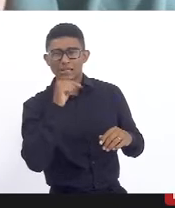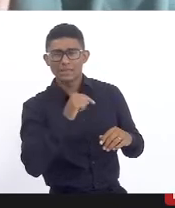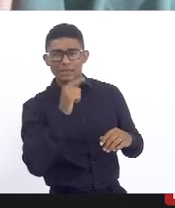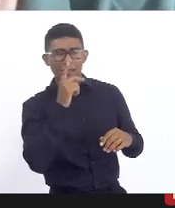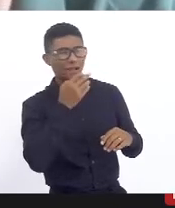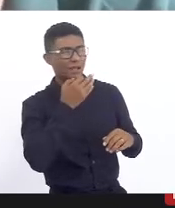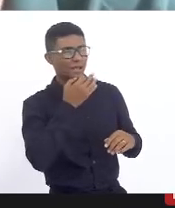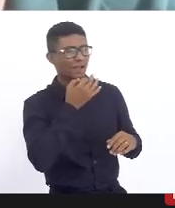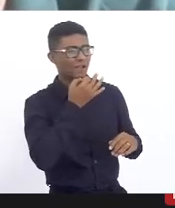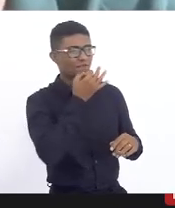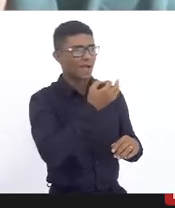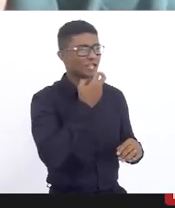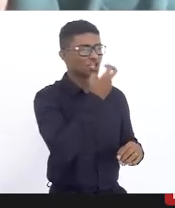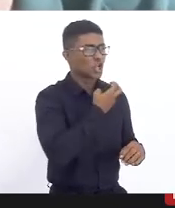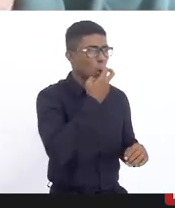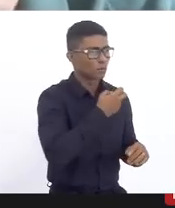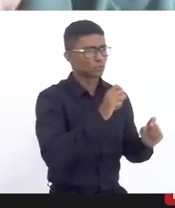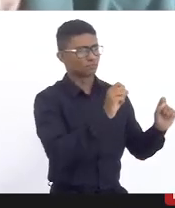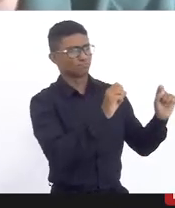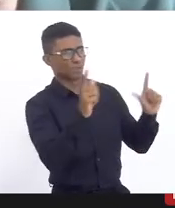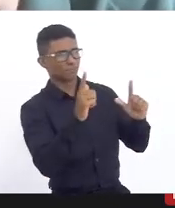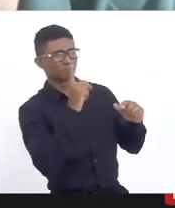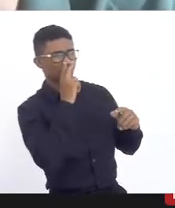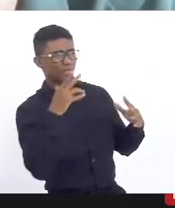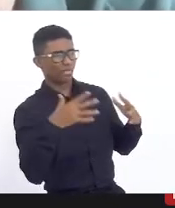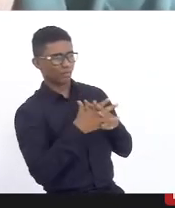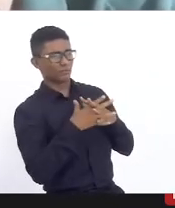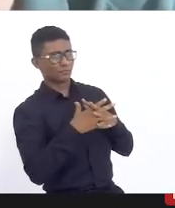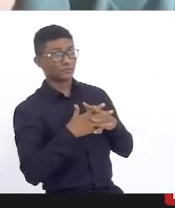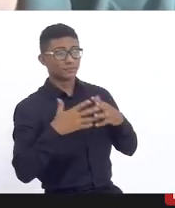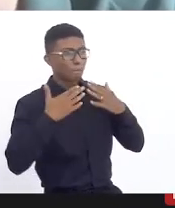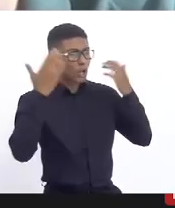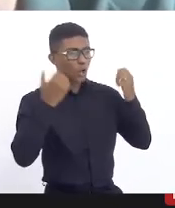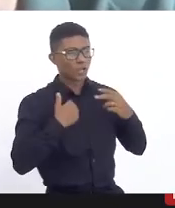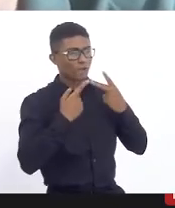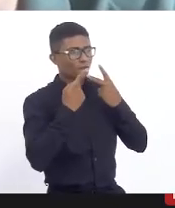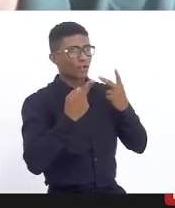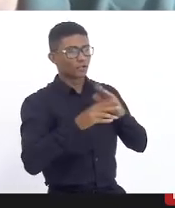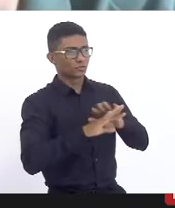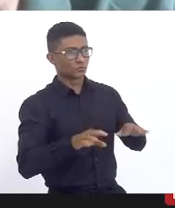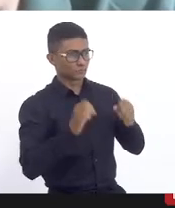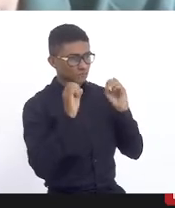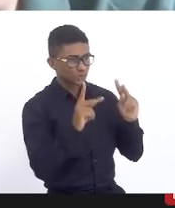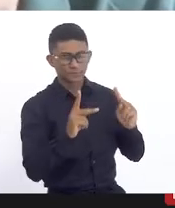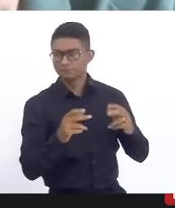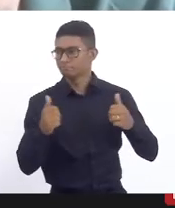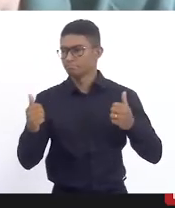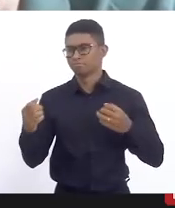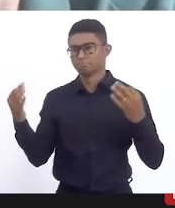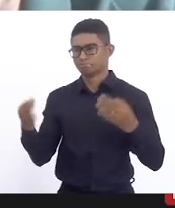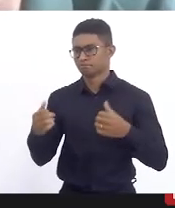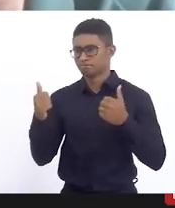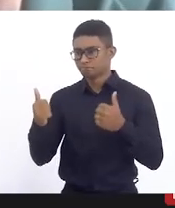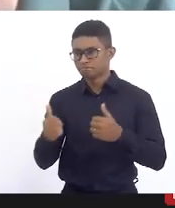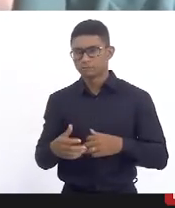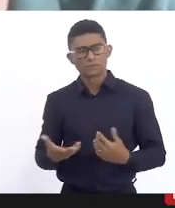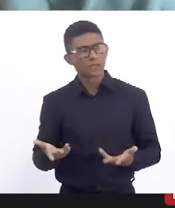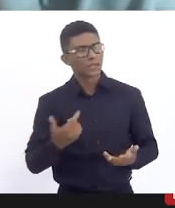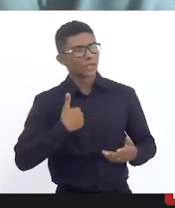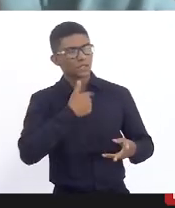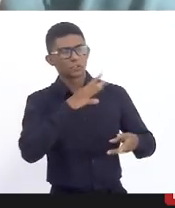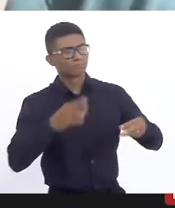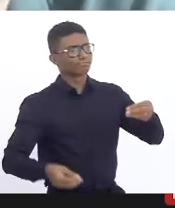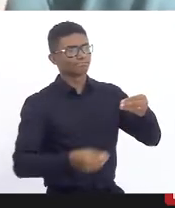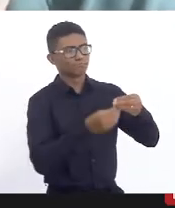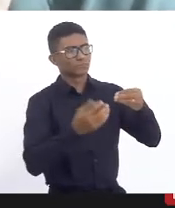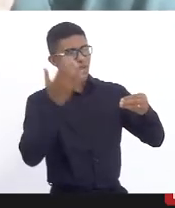Então eu vou falar somente, pode ser? Perfeitamente. Pode ser melhor. Eu queria trazer algumas contribuições que eu acho que